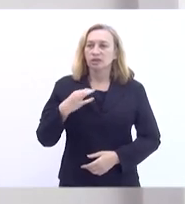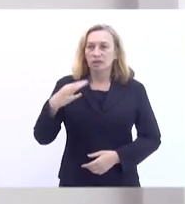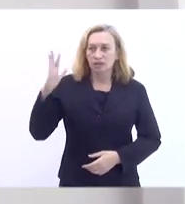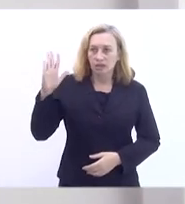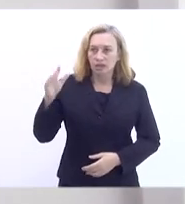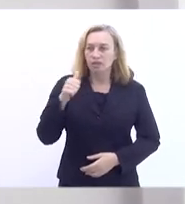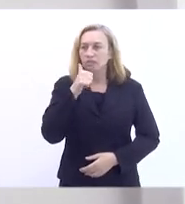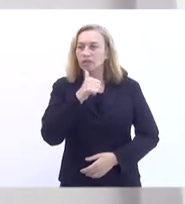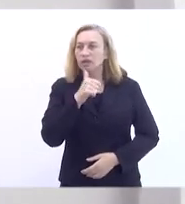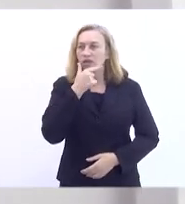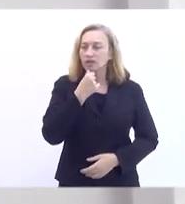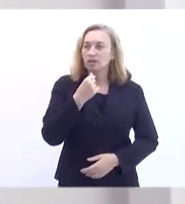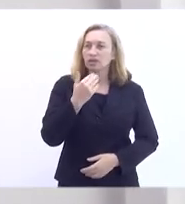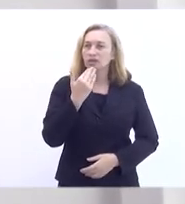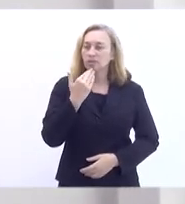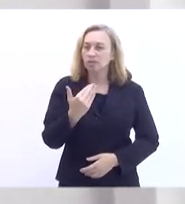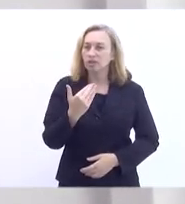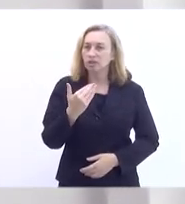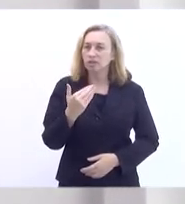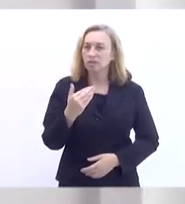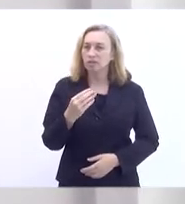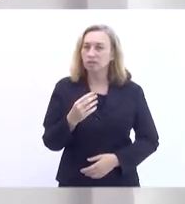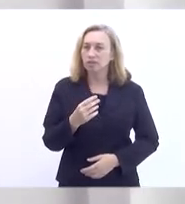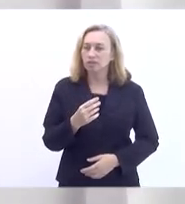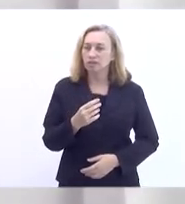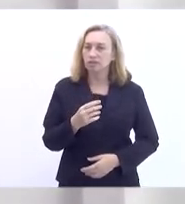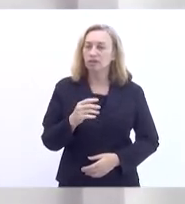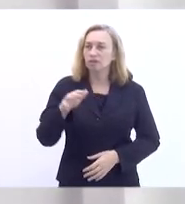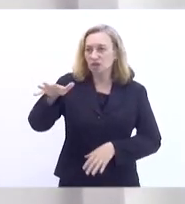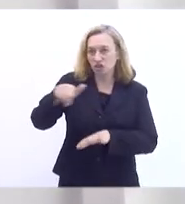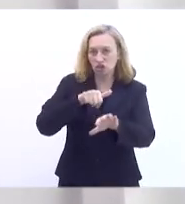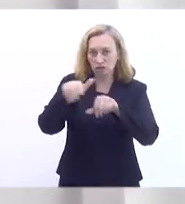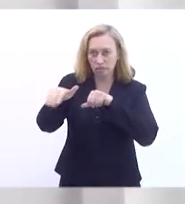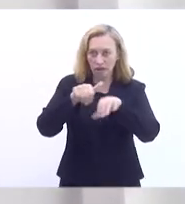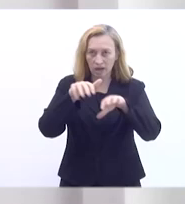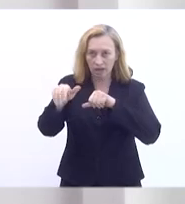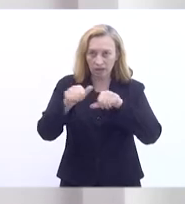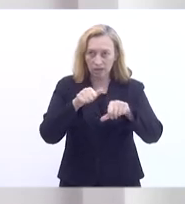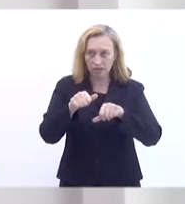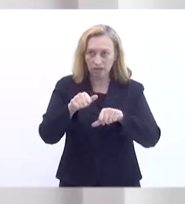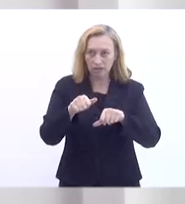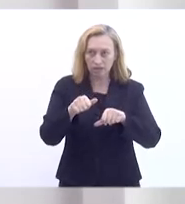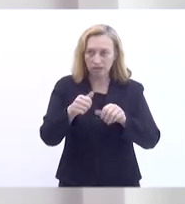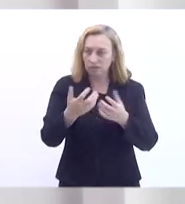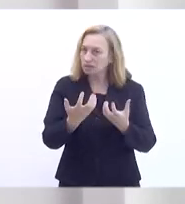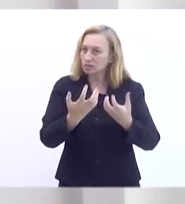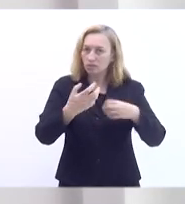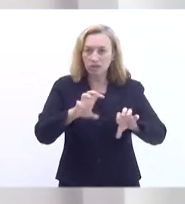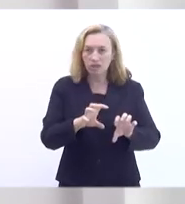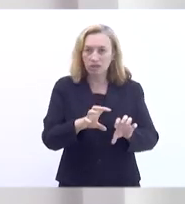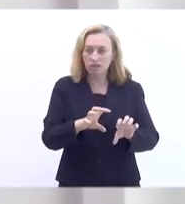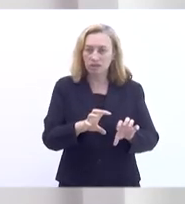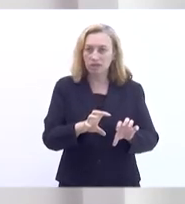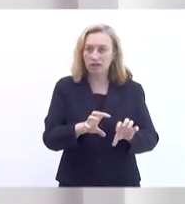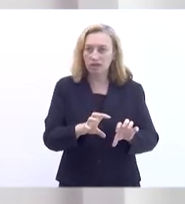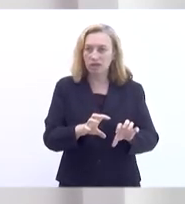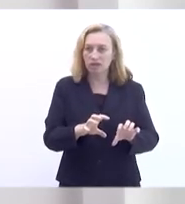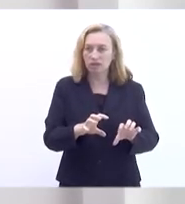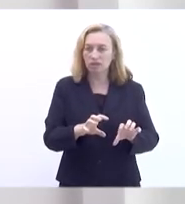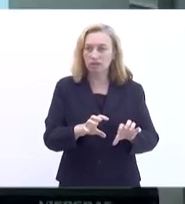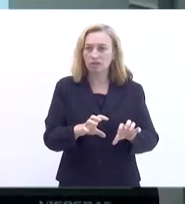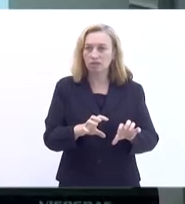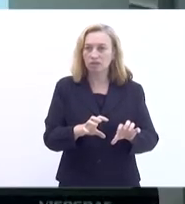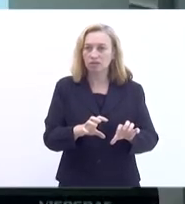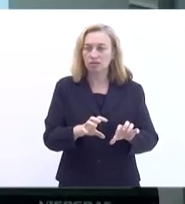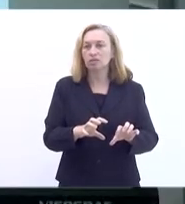candidatos que pediram renúncia da classificação quer dizer Ao serem chamadas abriram mão da sua classificação do seu local na